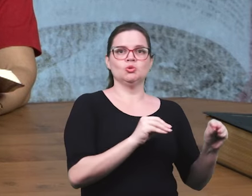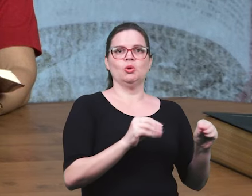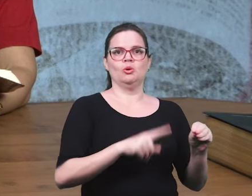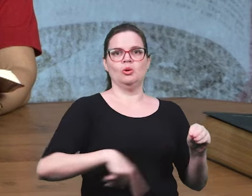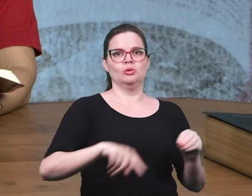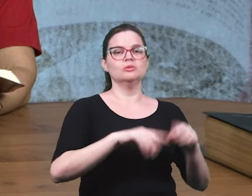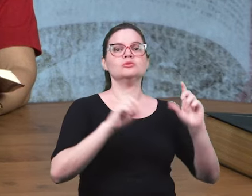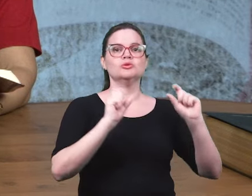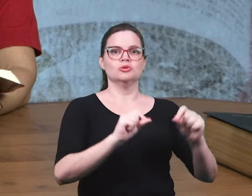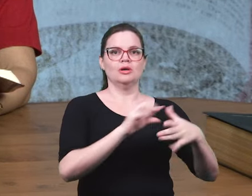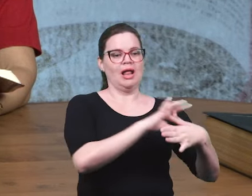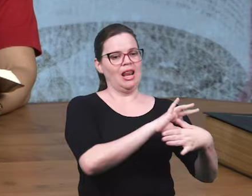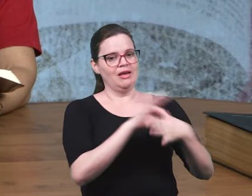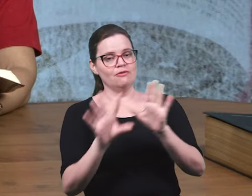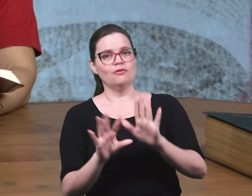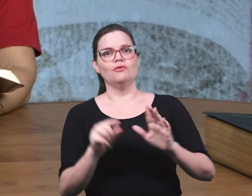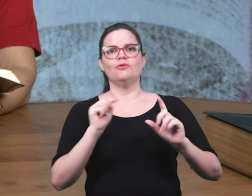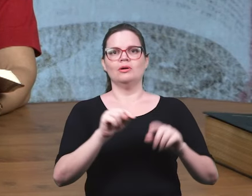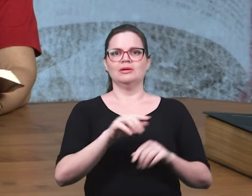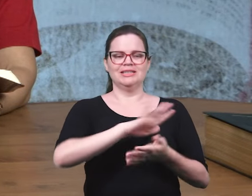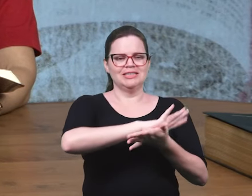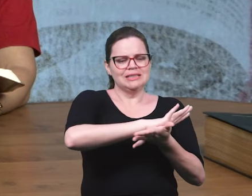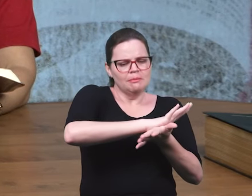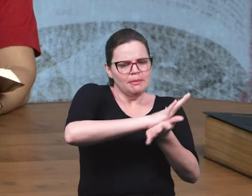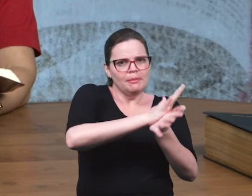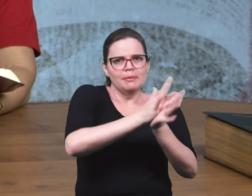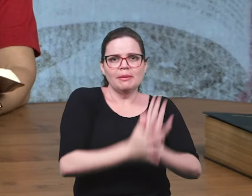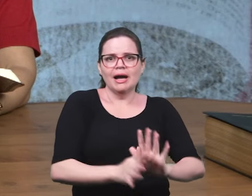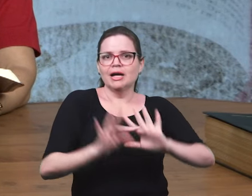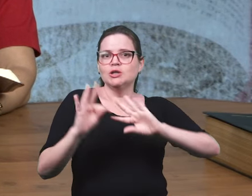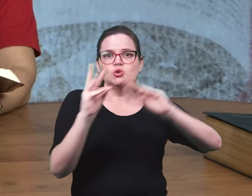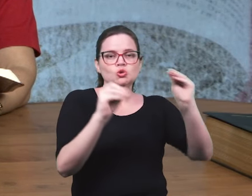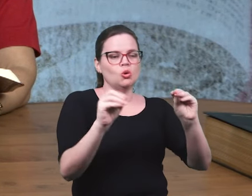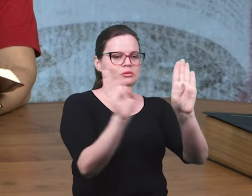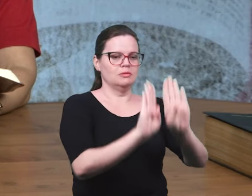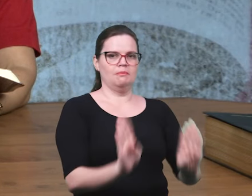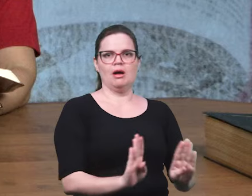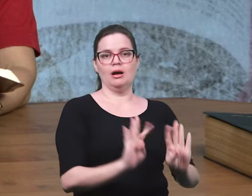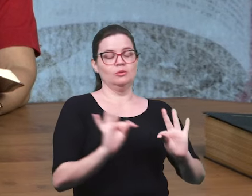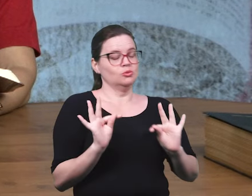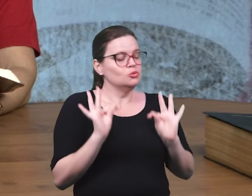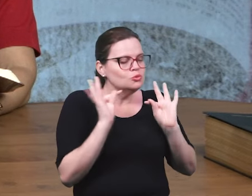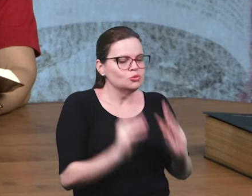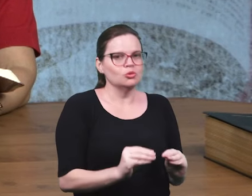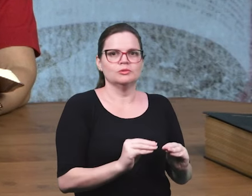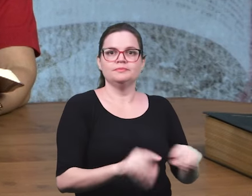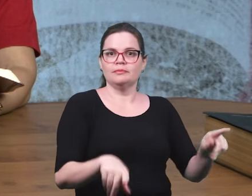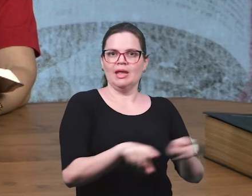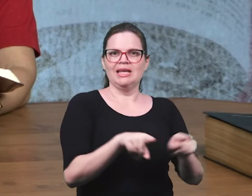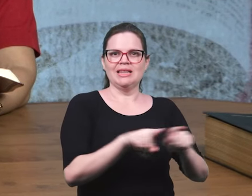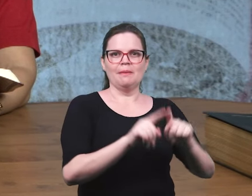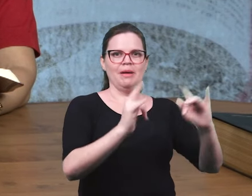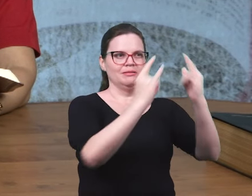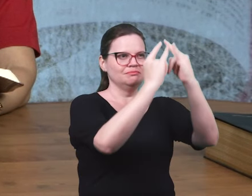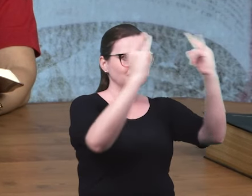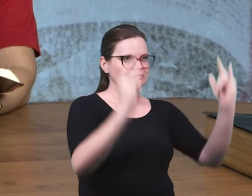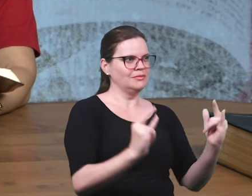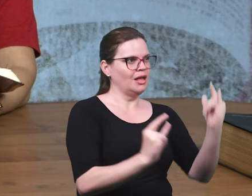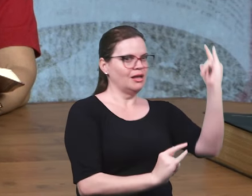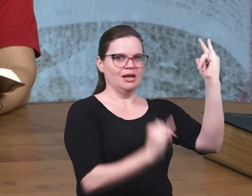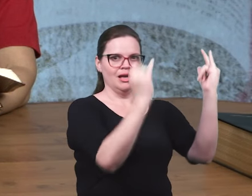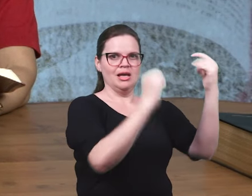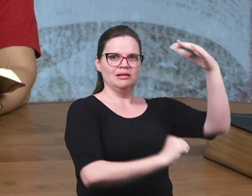lançaram fora e se foram à cidade da casa de Baal. E tiraram as estátuas da casa de